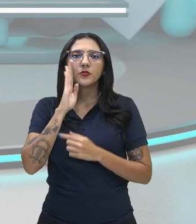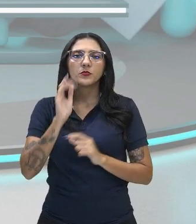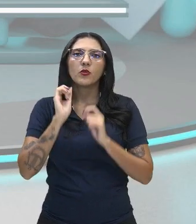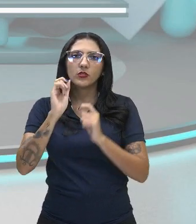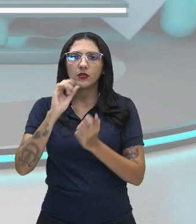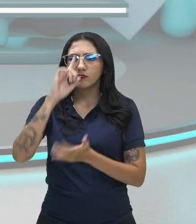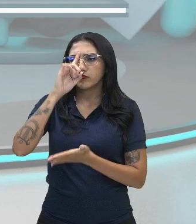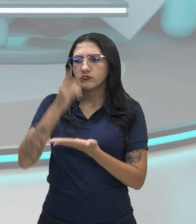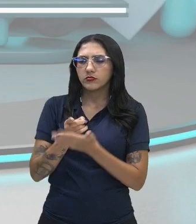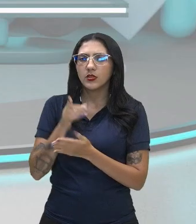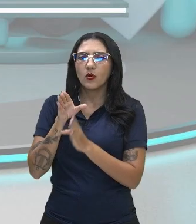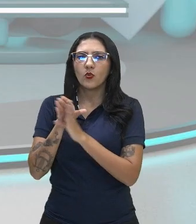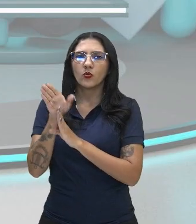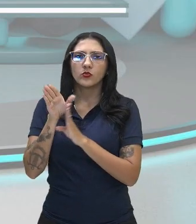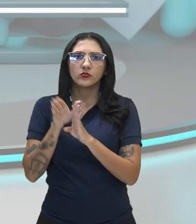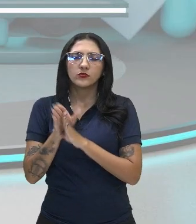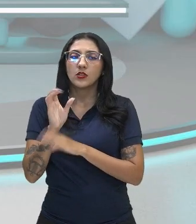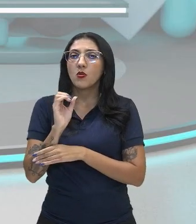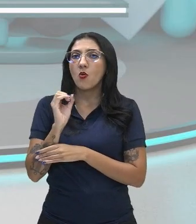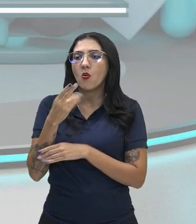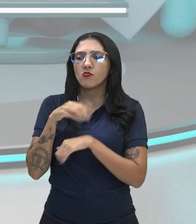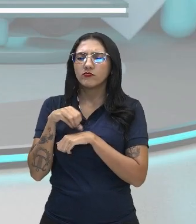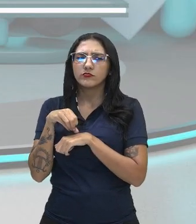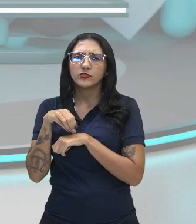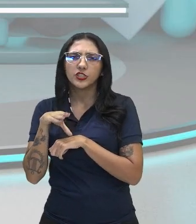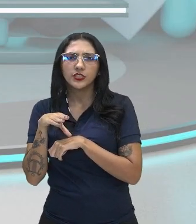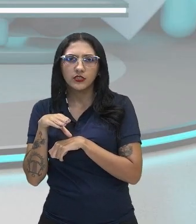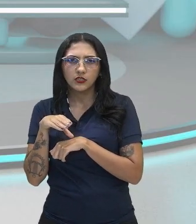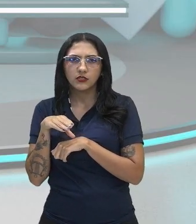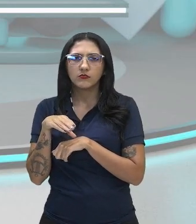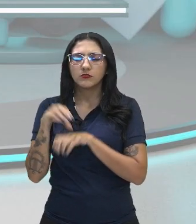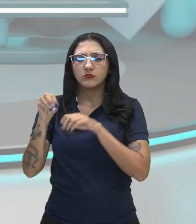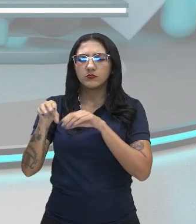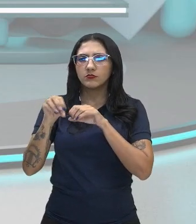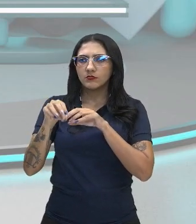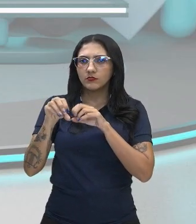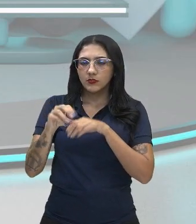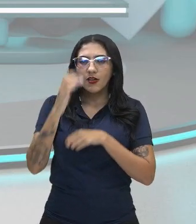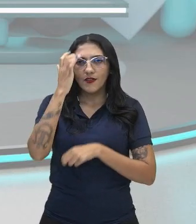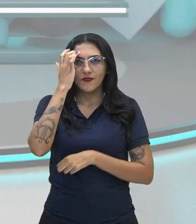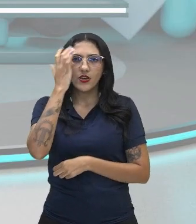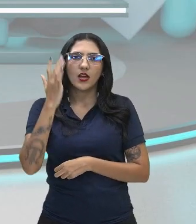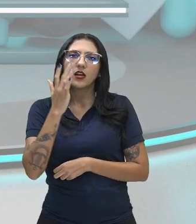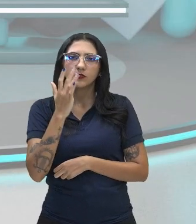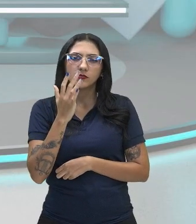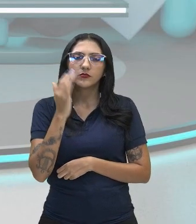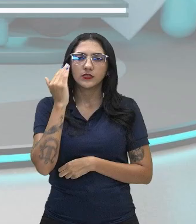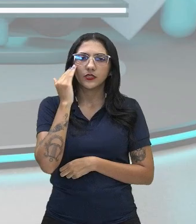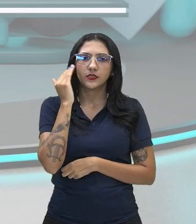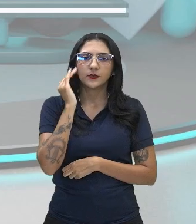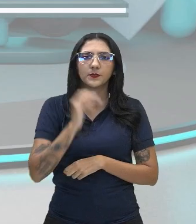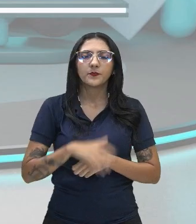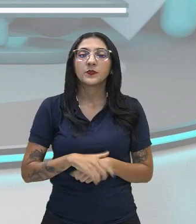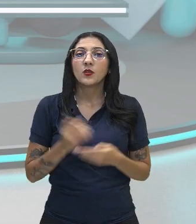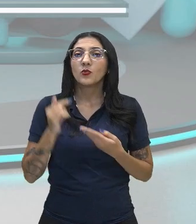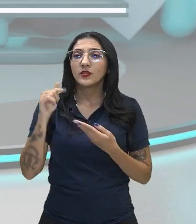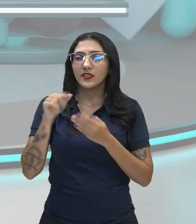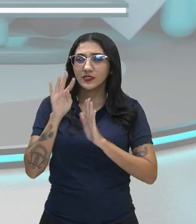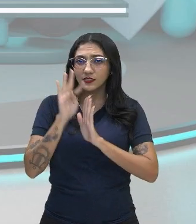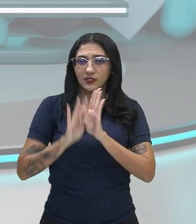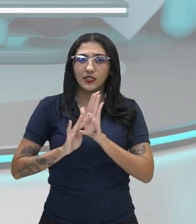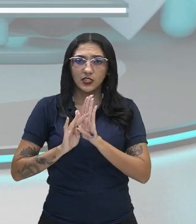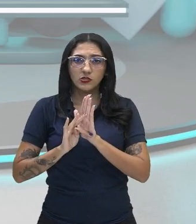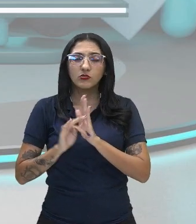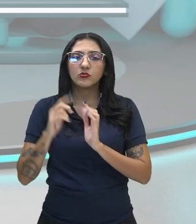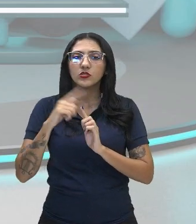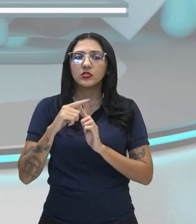ordens, conselhos ou recomendações de forma clara e precisa. Neste tipo de texto, o autor